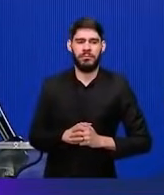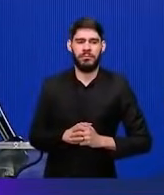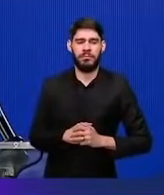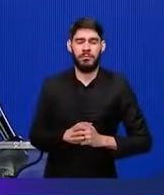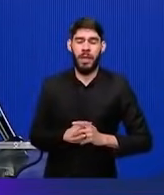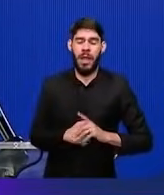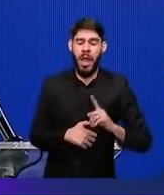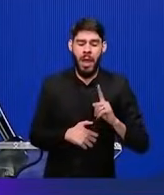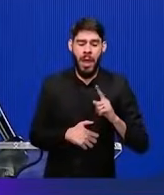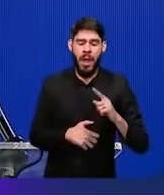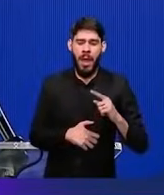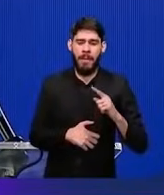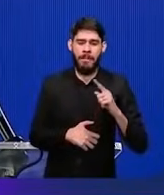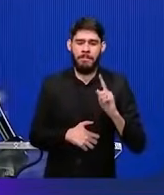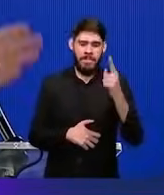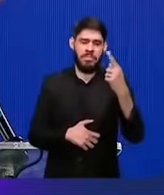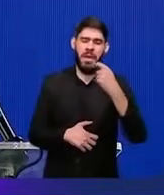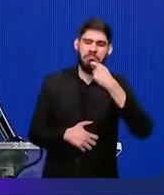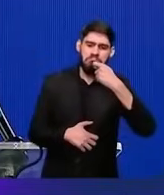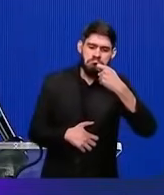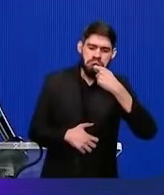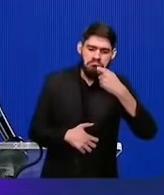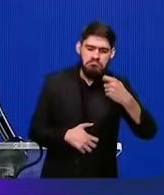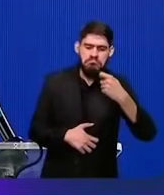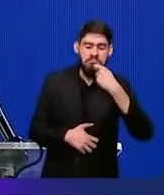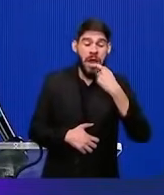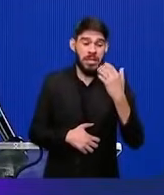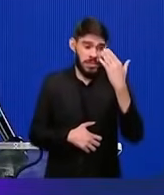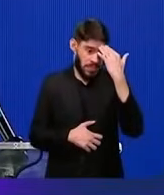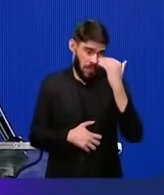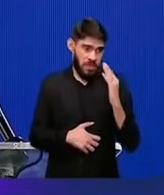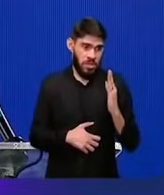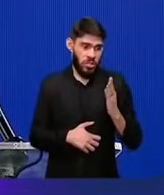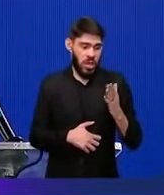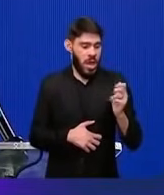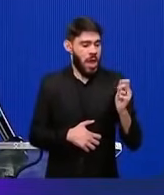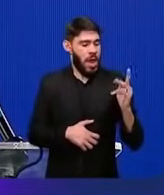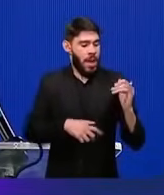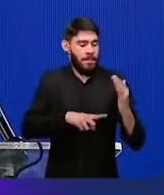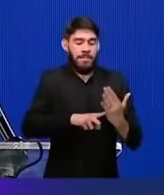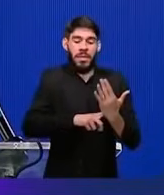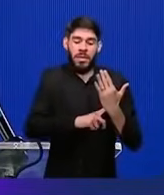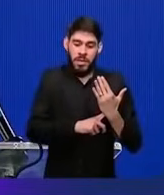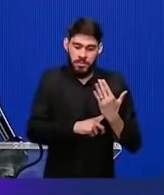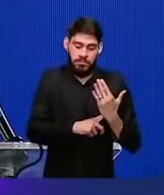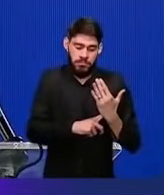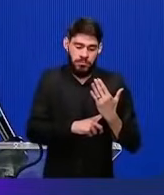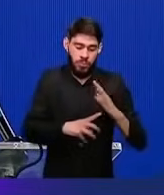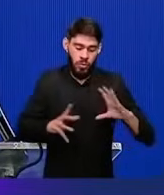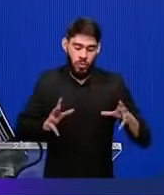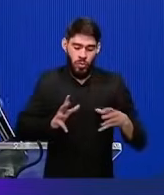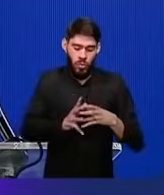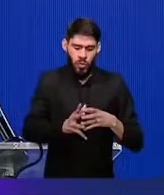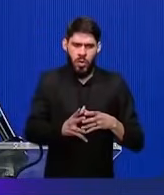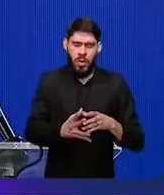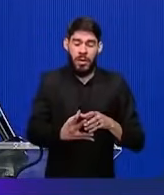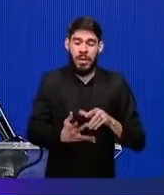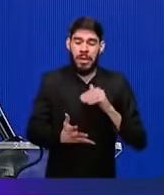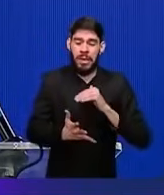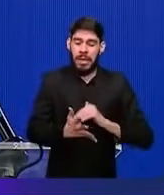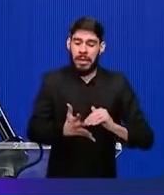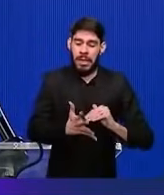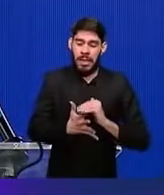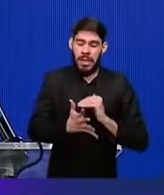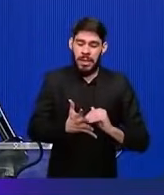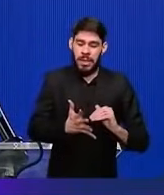primeira entrevista, já sabendo que o Api ia colaborar conosco como secretário